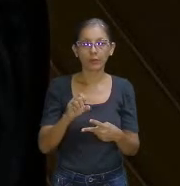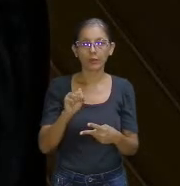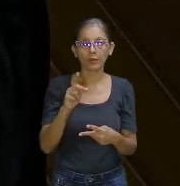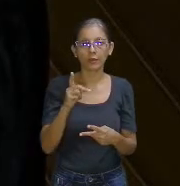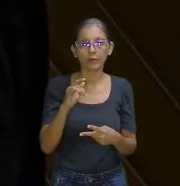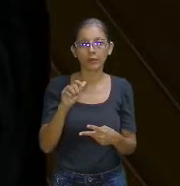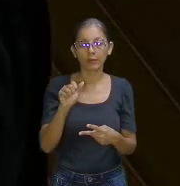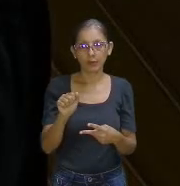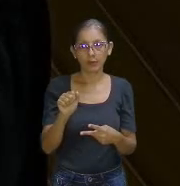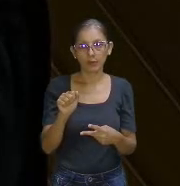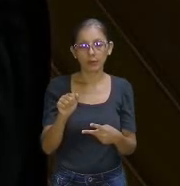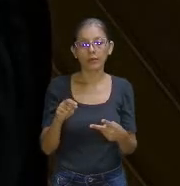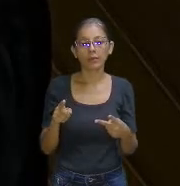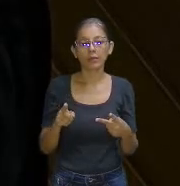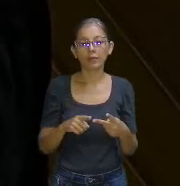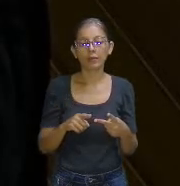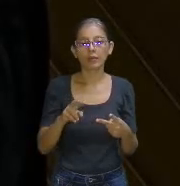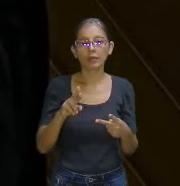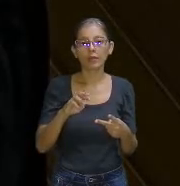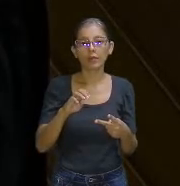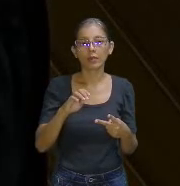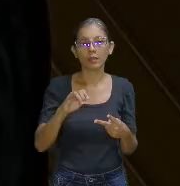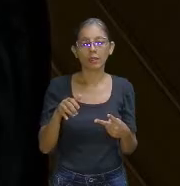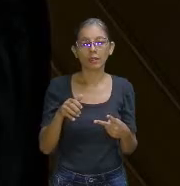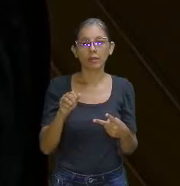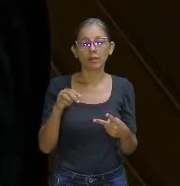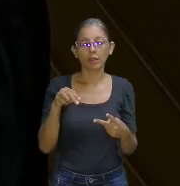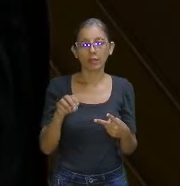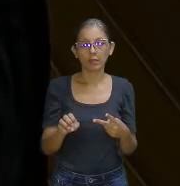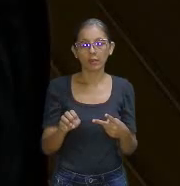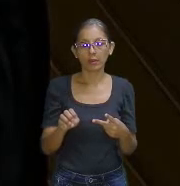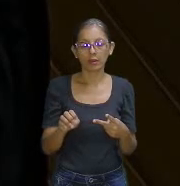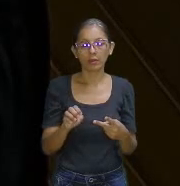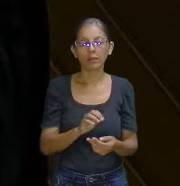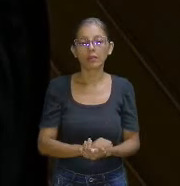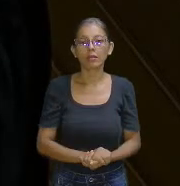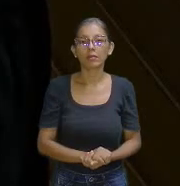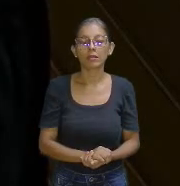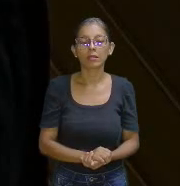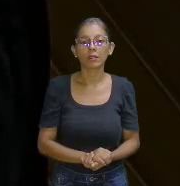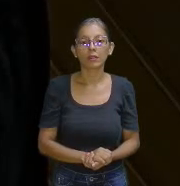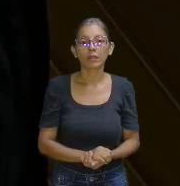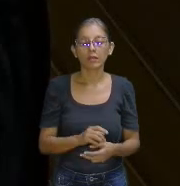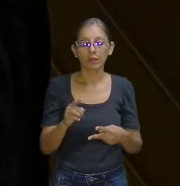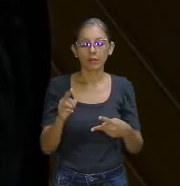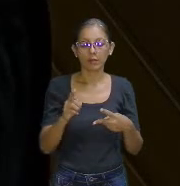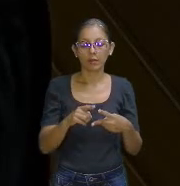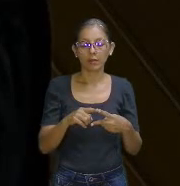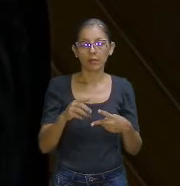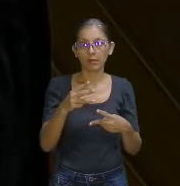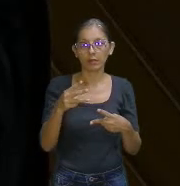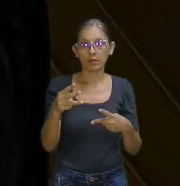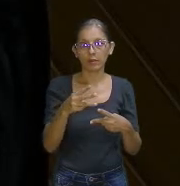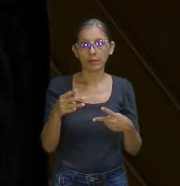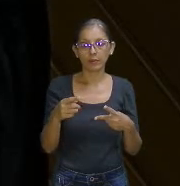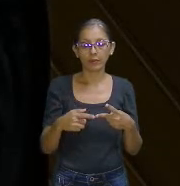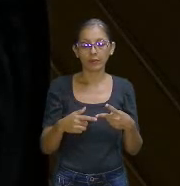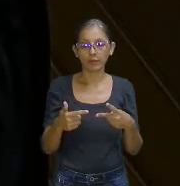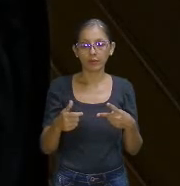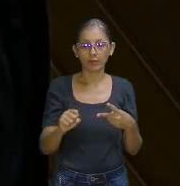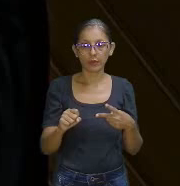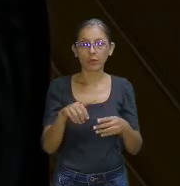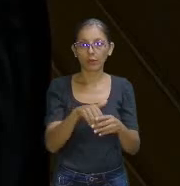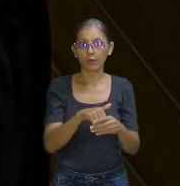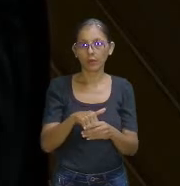Serra dos Santos Mira e Rejane Isaacson obtiveram, respectivamente, 33 e 28 votos, números superiores aos alcançados